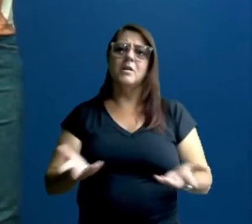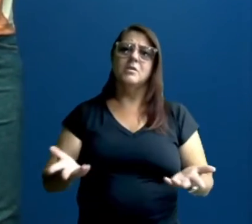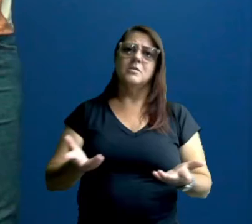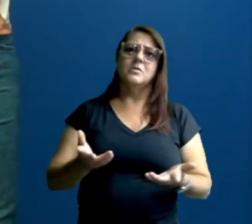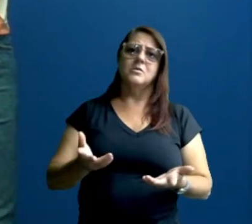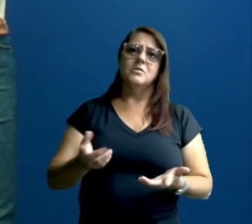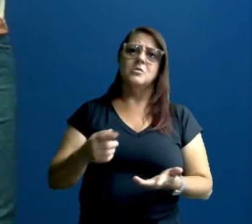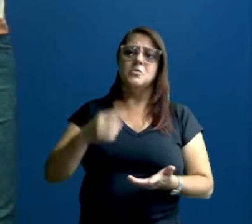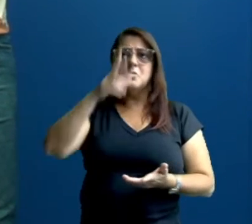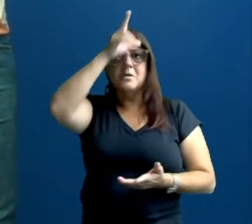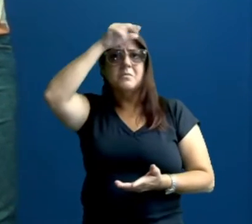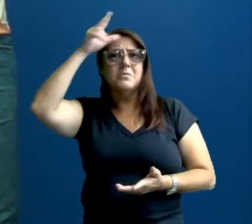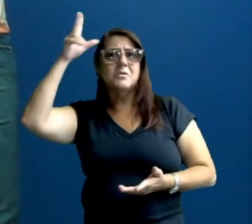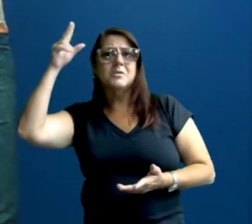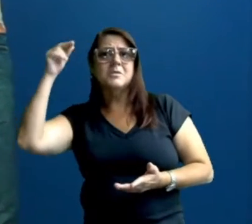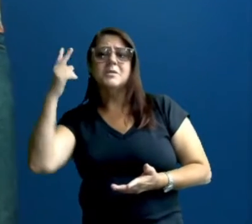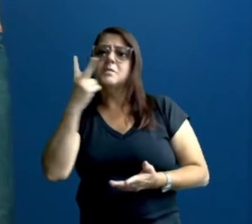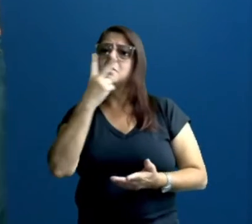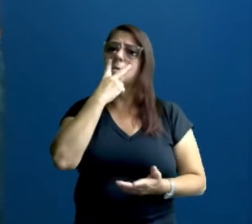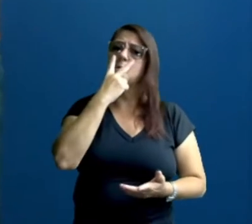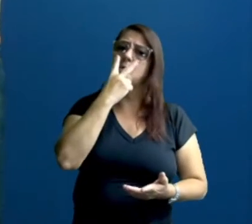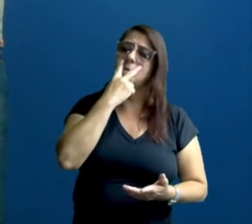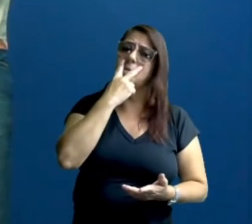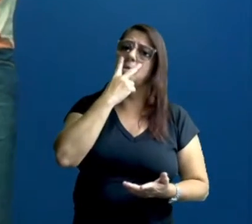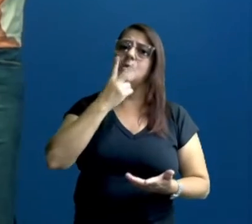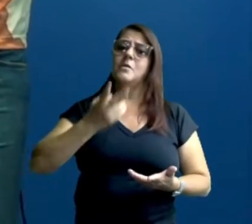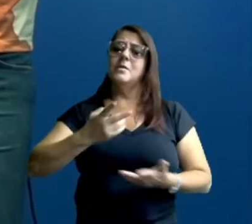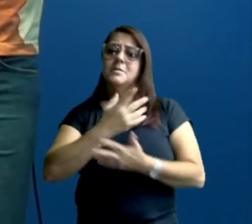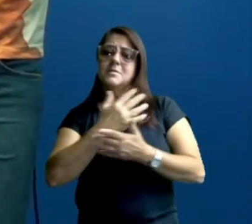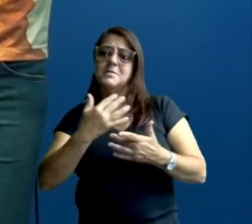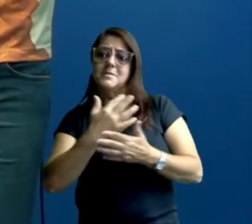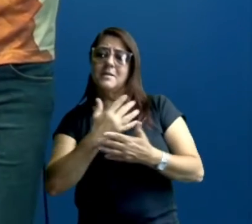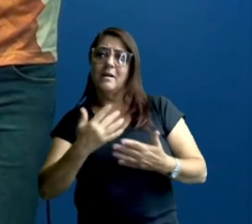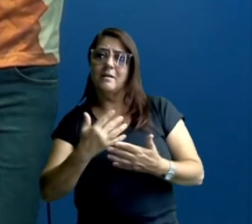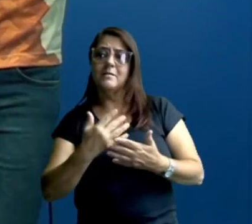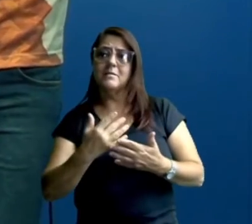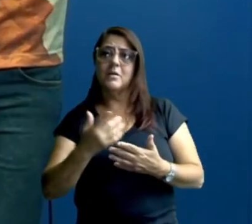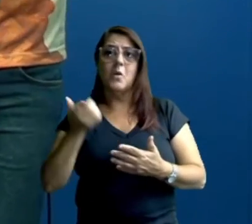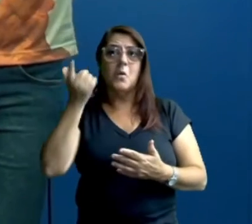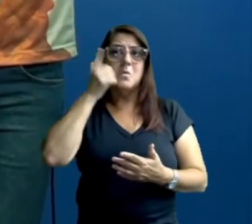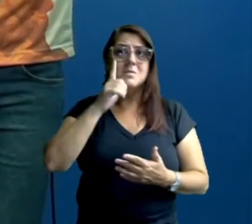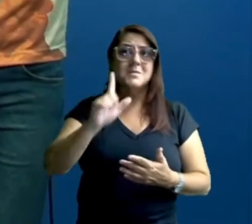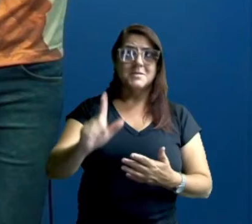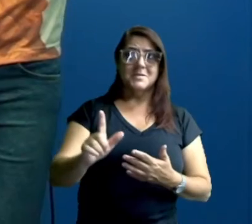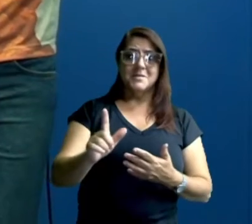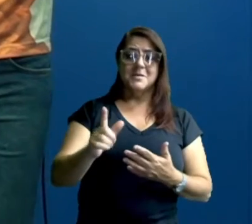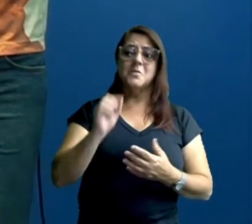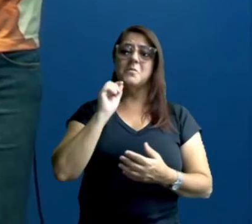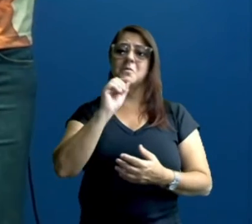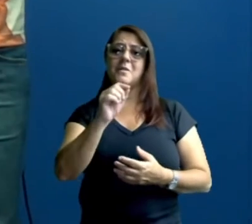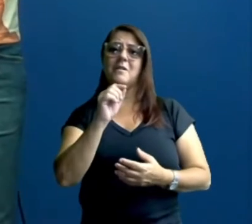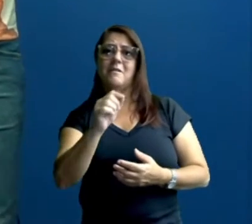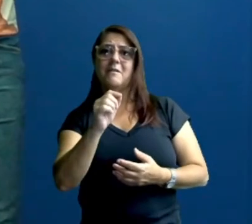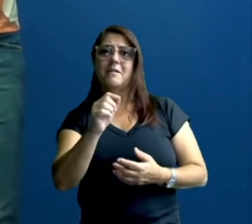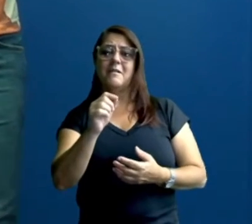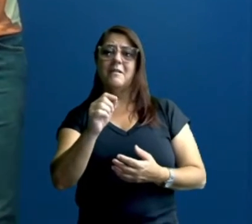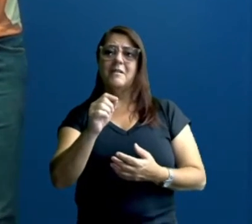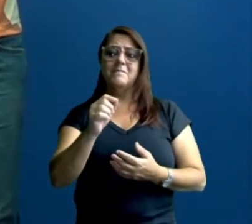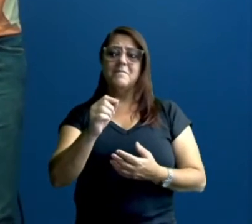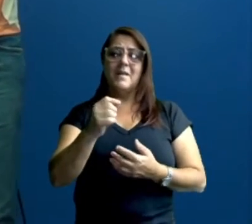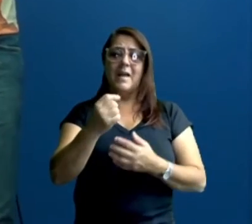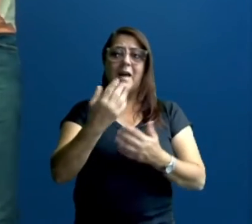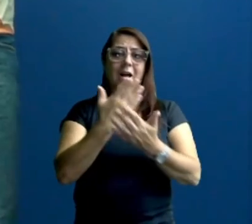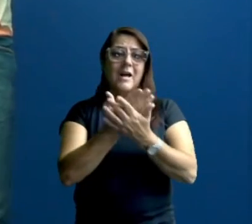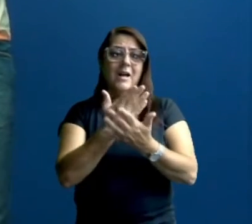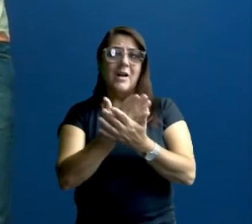as aulas do nosso município aqui de Vitória de Santo Antão ganharam, né, esse novo formato, né, através das aulas